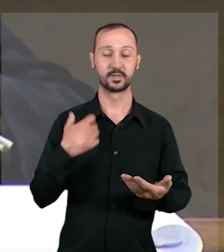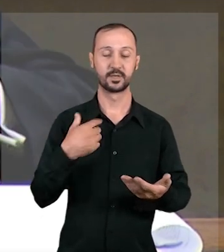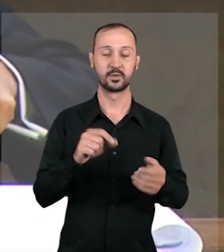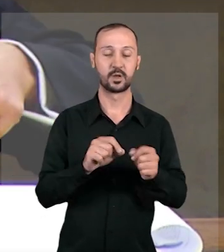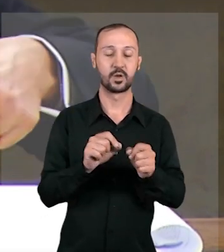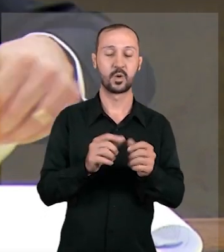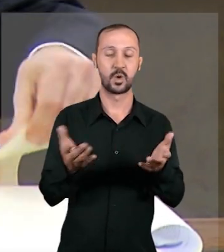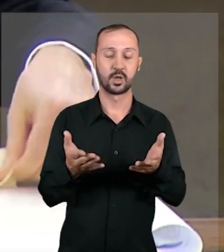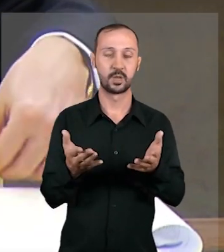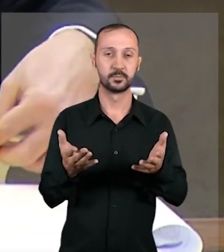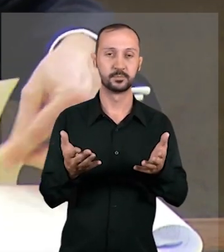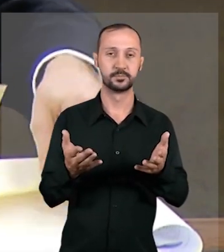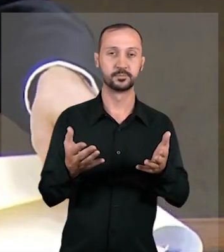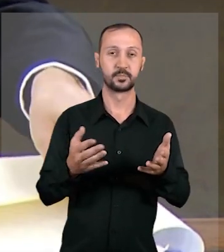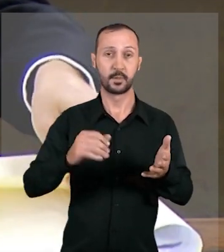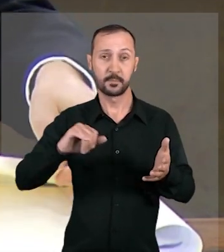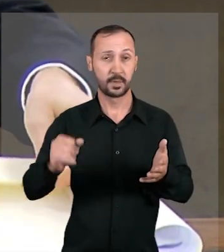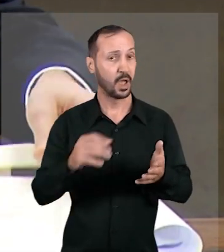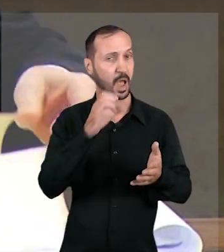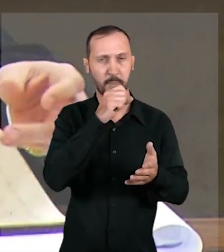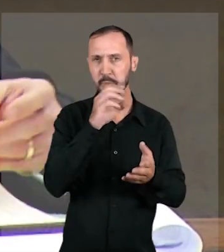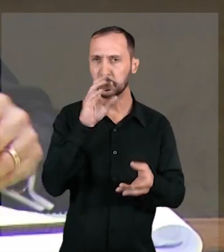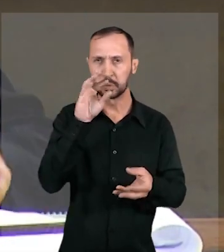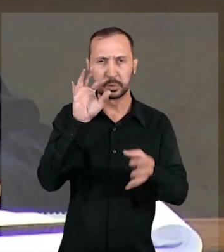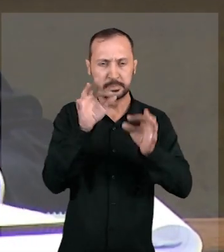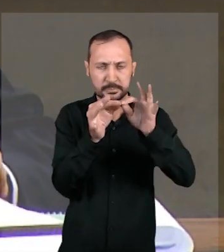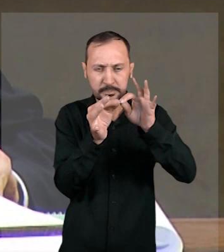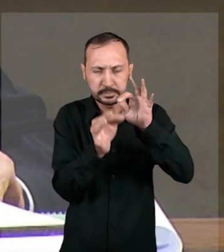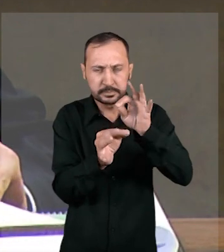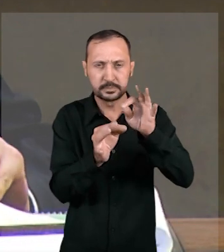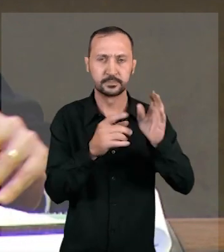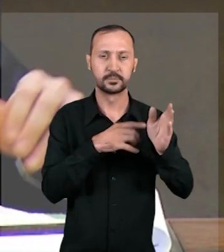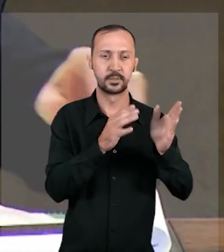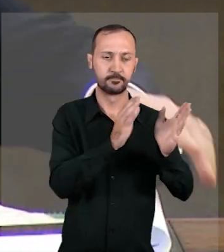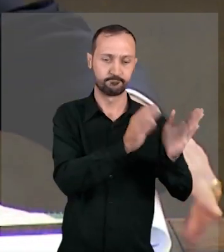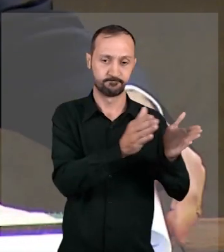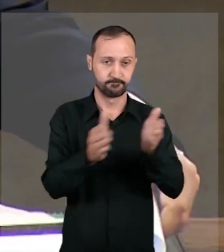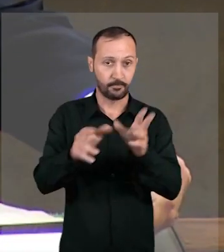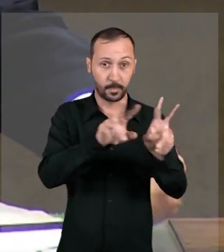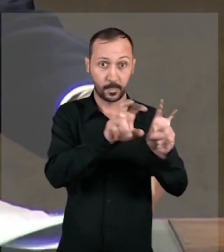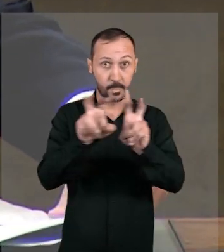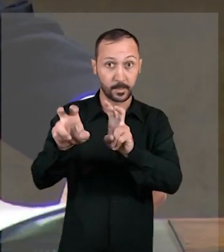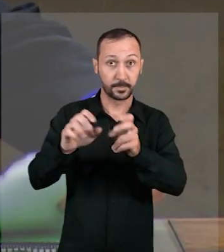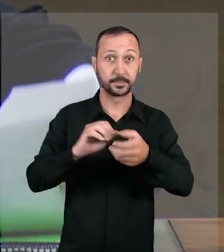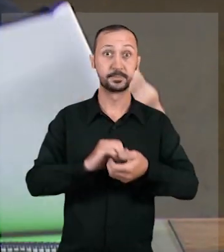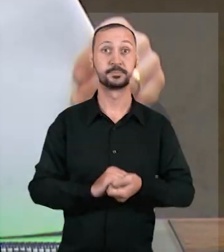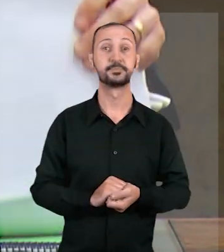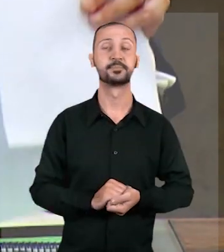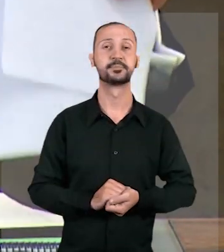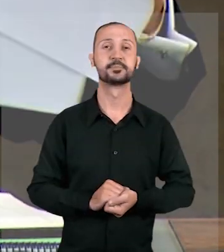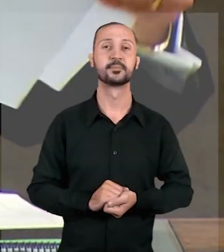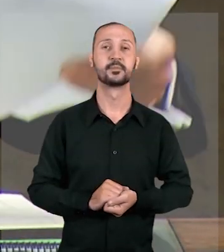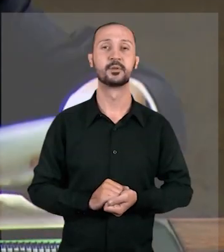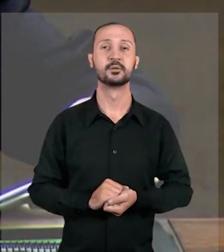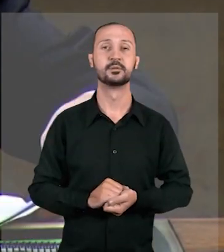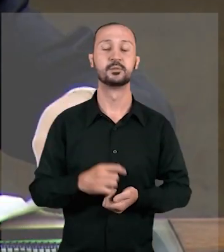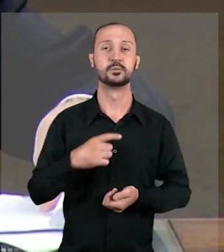Portanto, eu gostaria de percorrer com a brevidade possível esses diferentes temas.